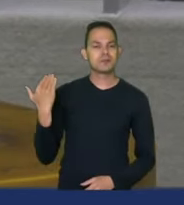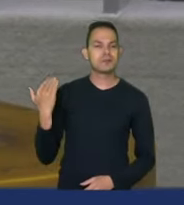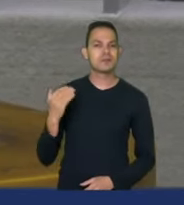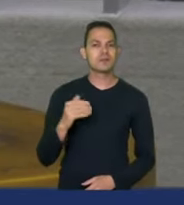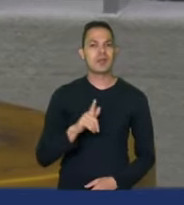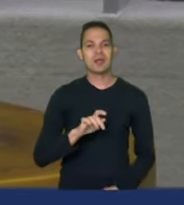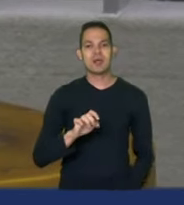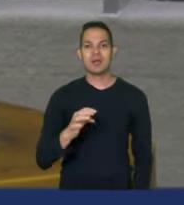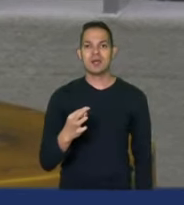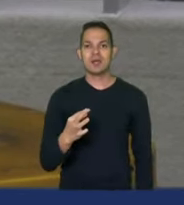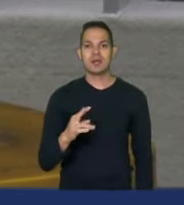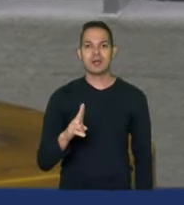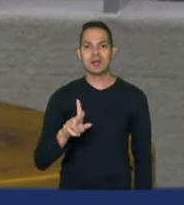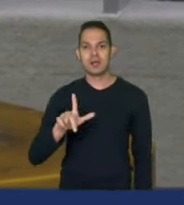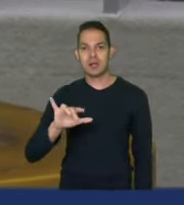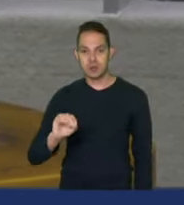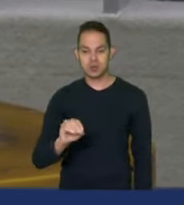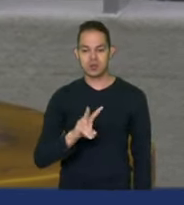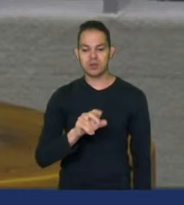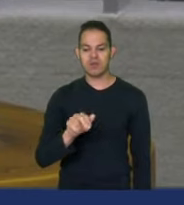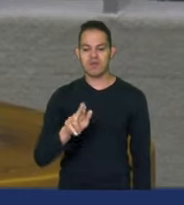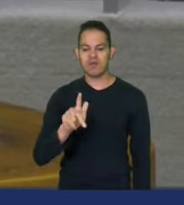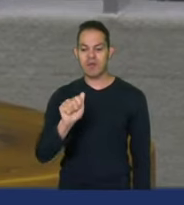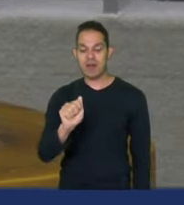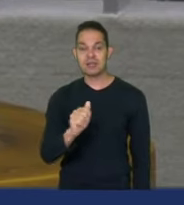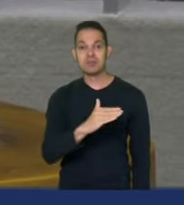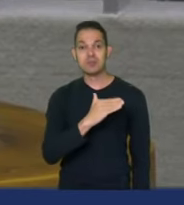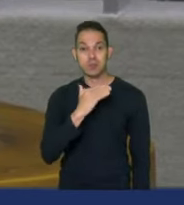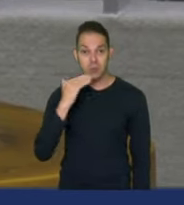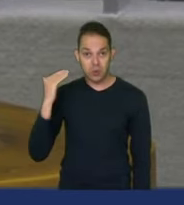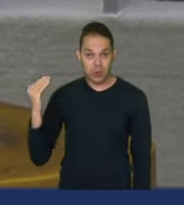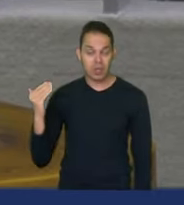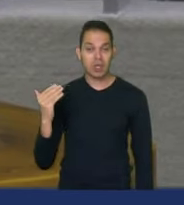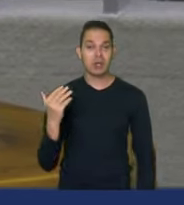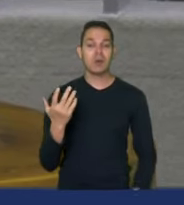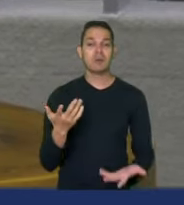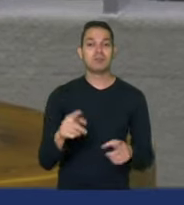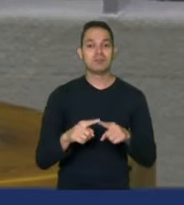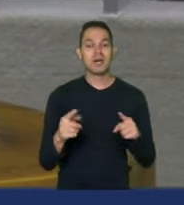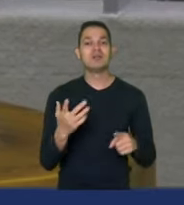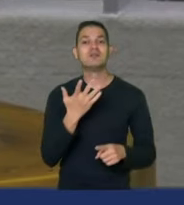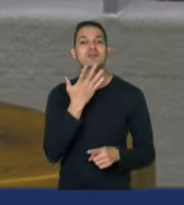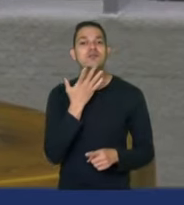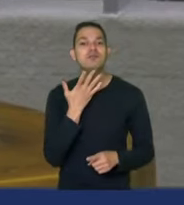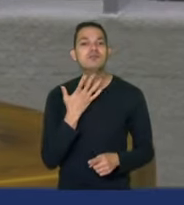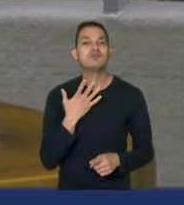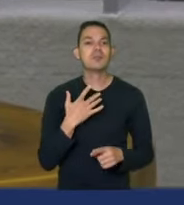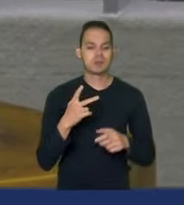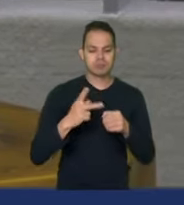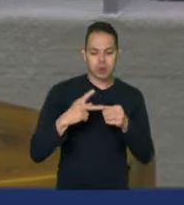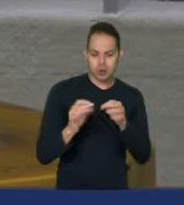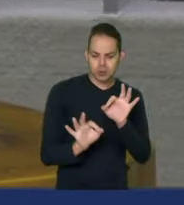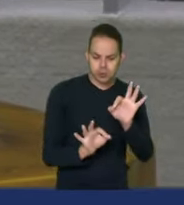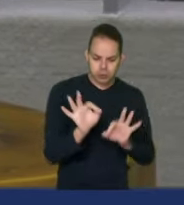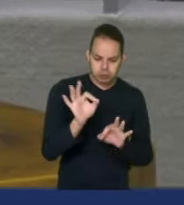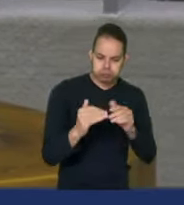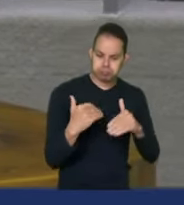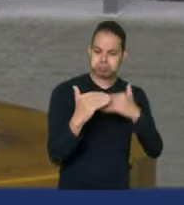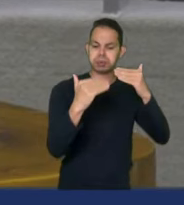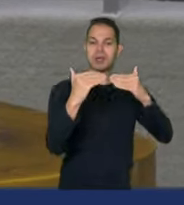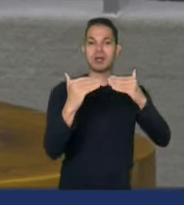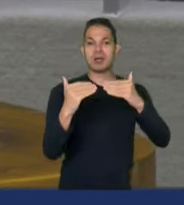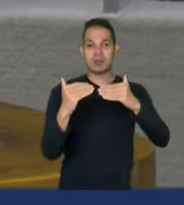brasileiro, pagou com a vida para implantar e implementar a Petrobras. O petróleo é nosso. E a Petrobras, ela